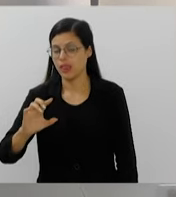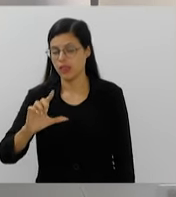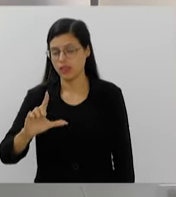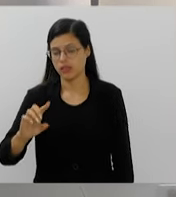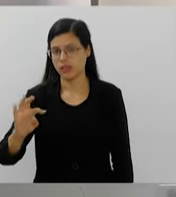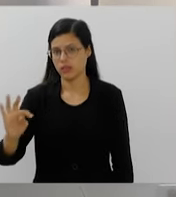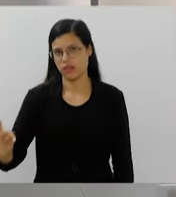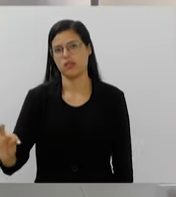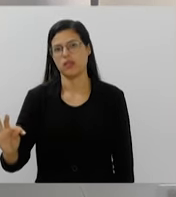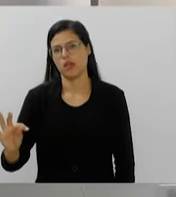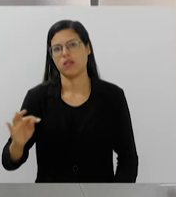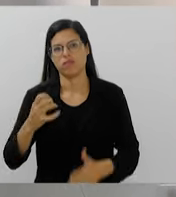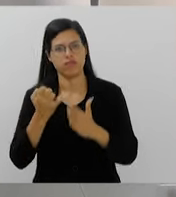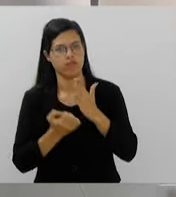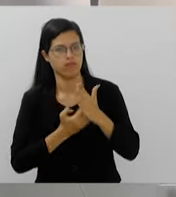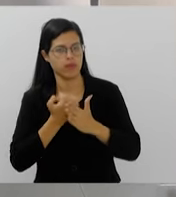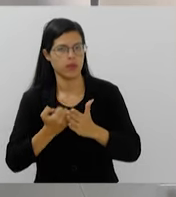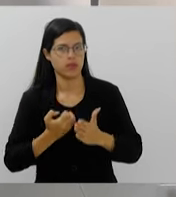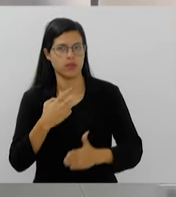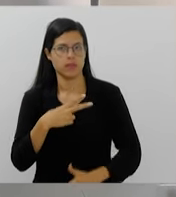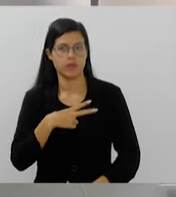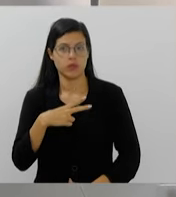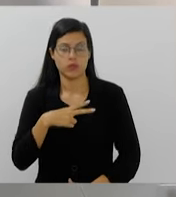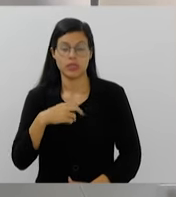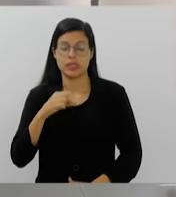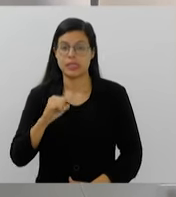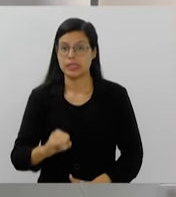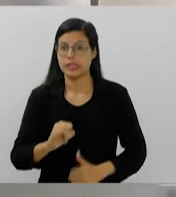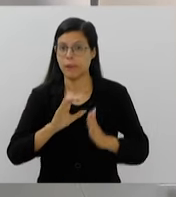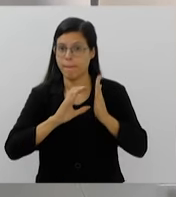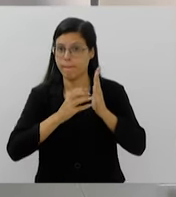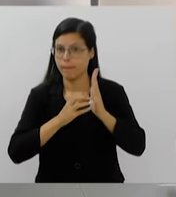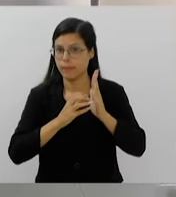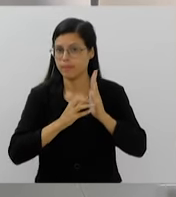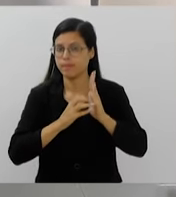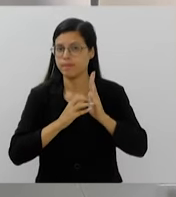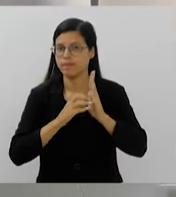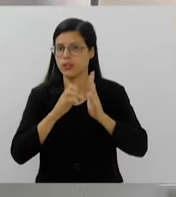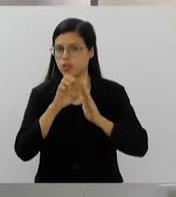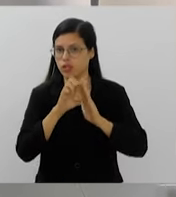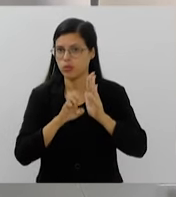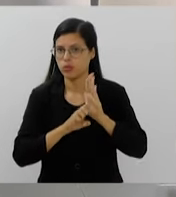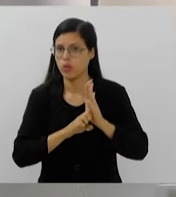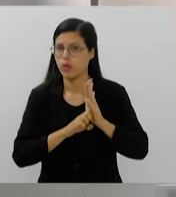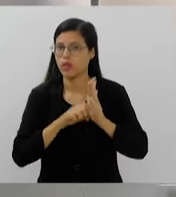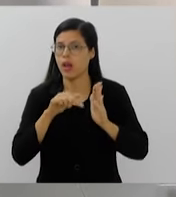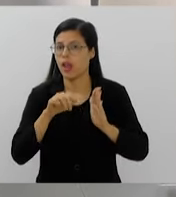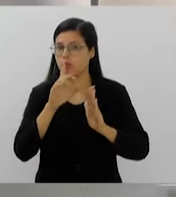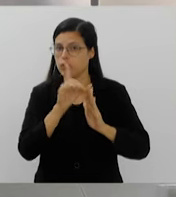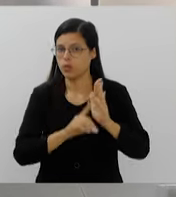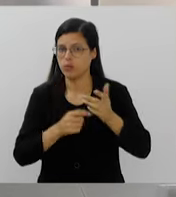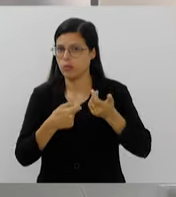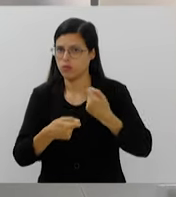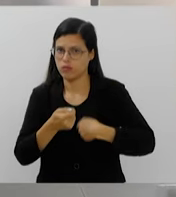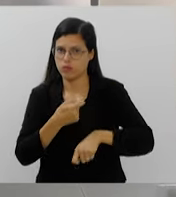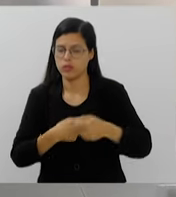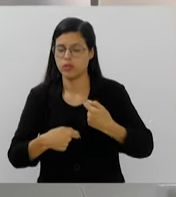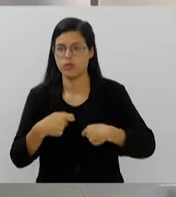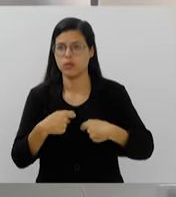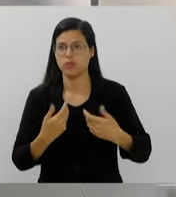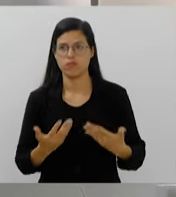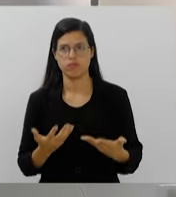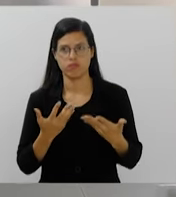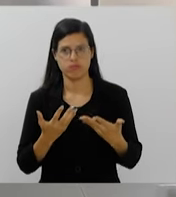relações seletizadas. Para a relação estatutária, é aspecto meramente de direito administrativo. Na verdade, o que eu estou pretendendo regular